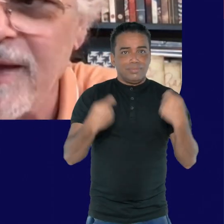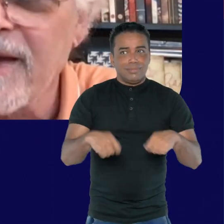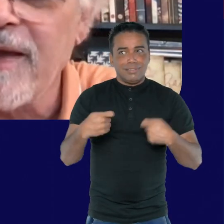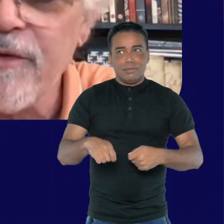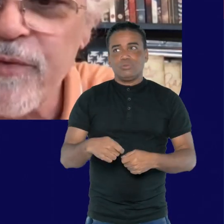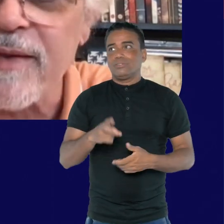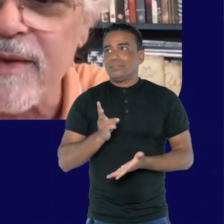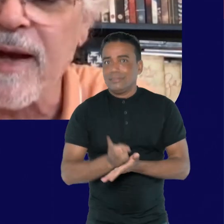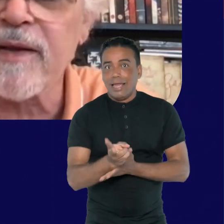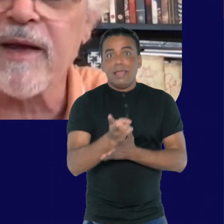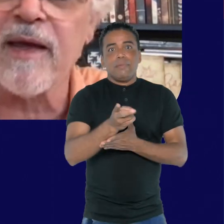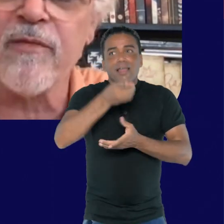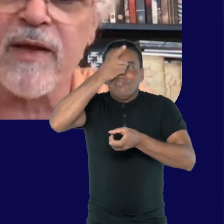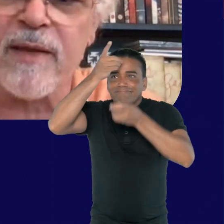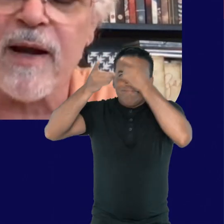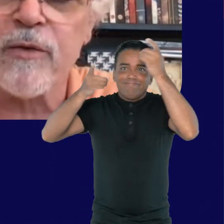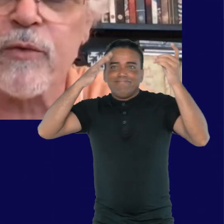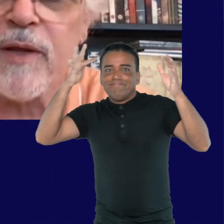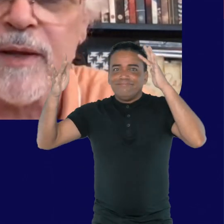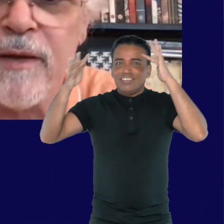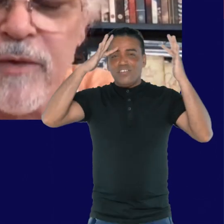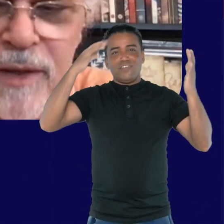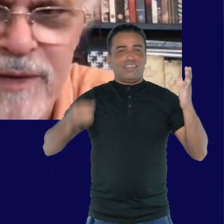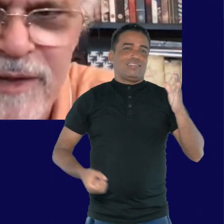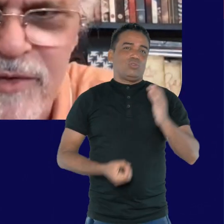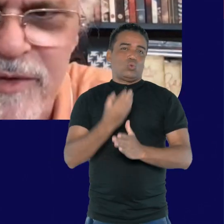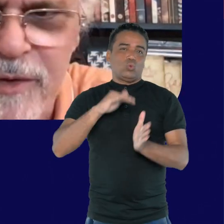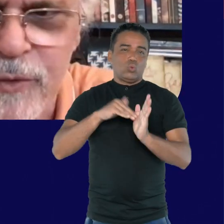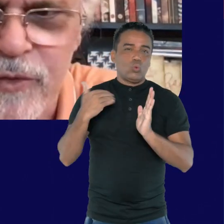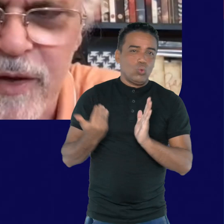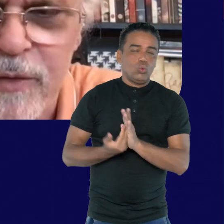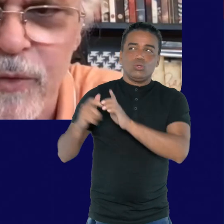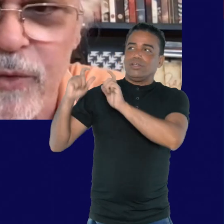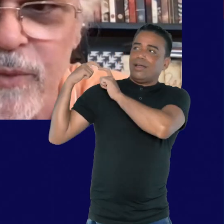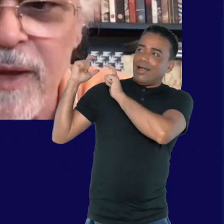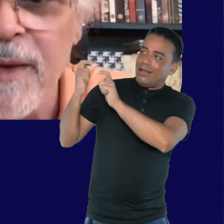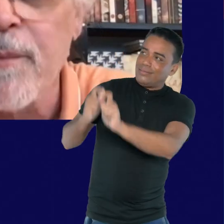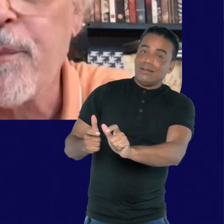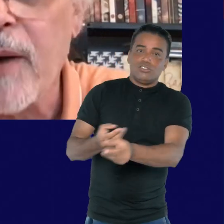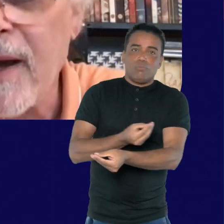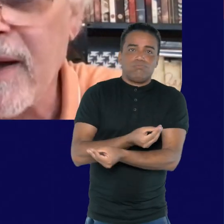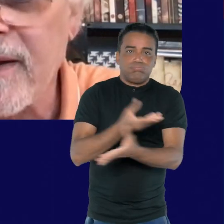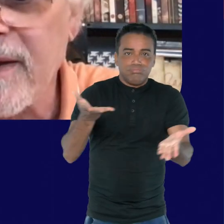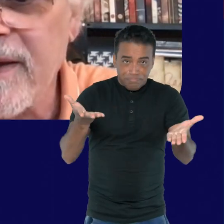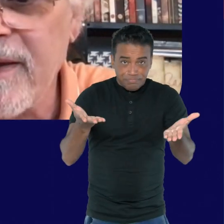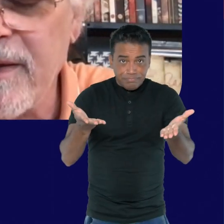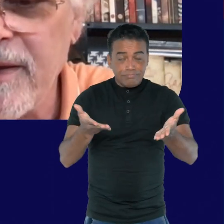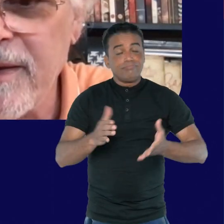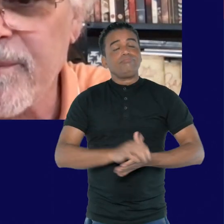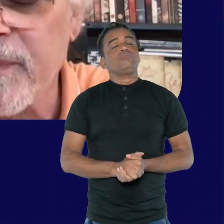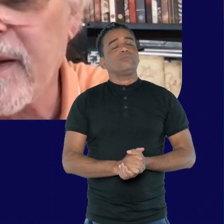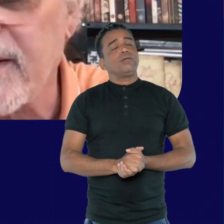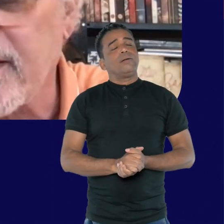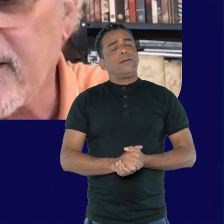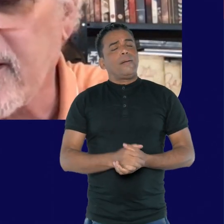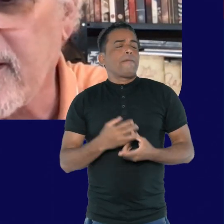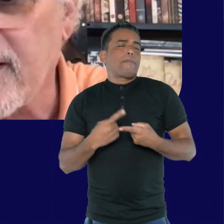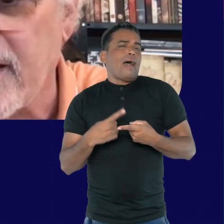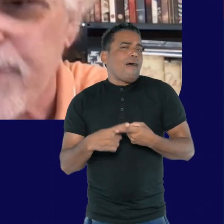sempre é inventar e reinventar tudo aquilo que a tradição nos legou, para que